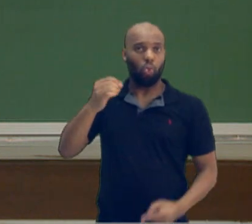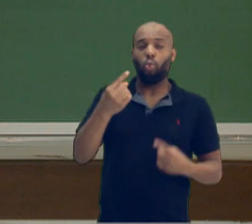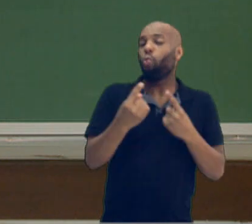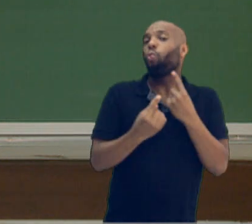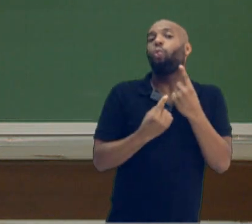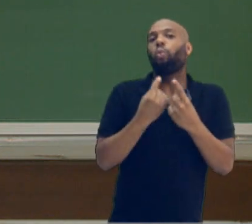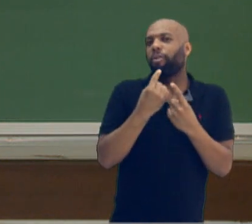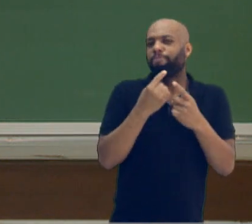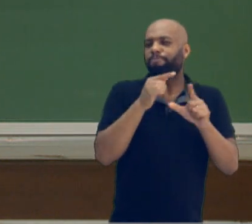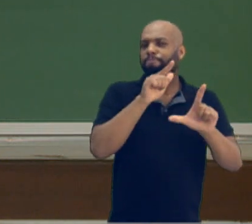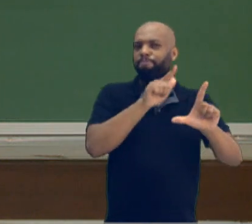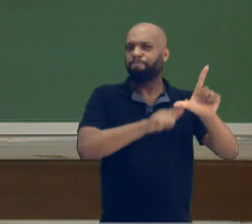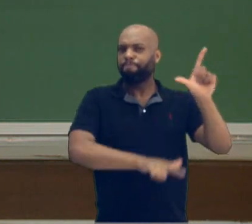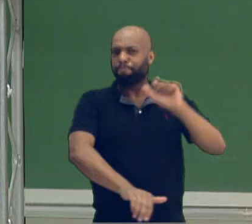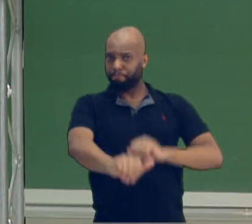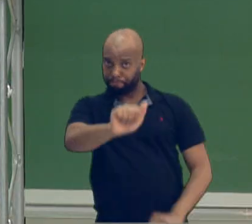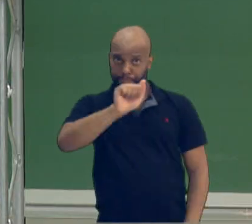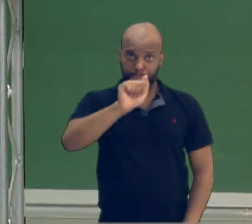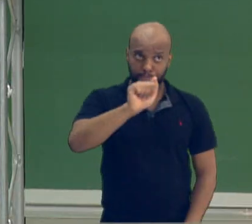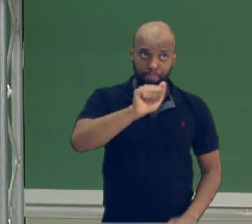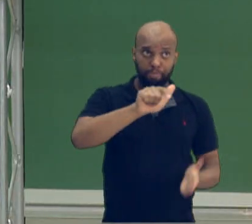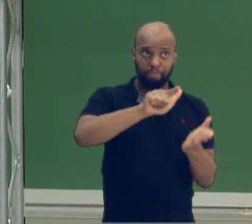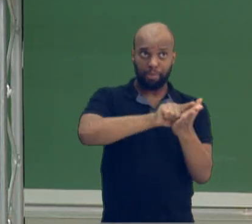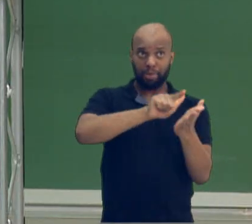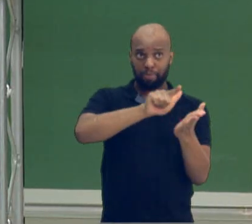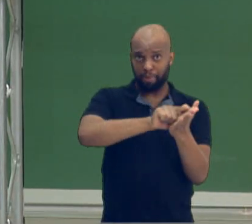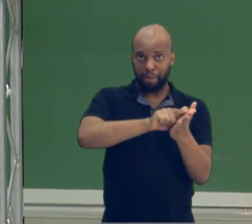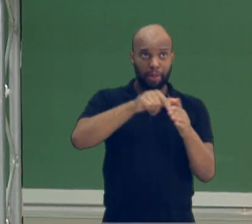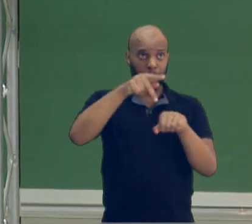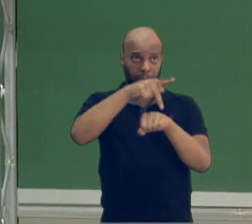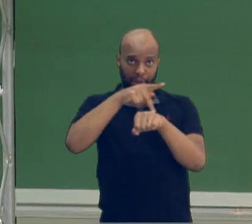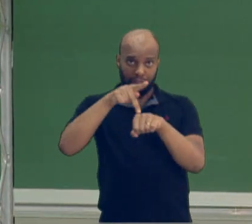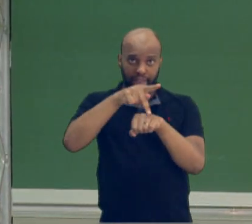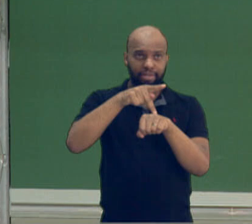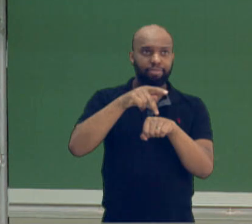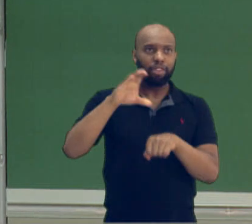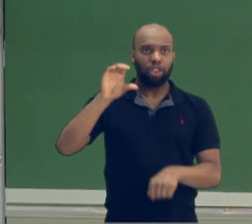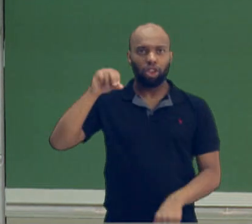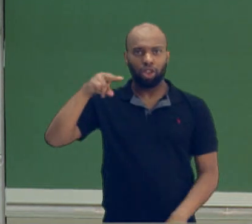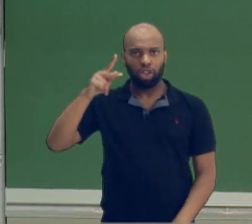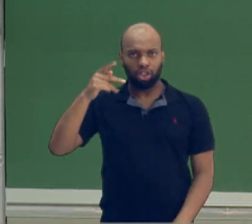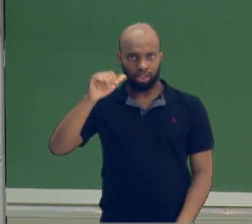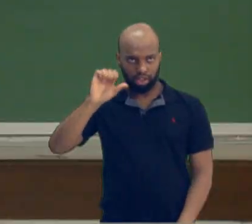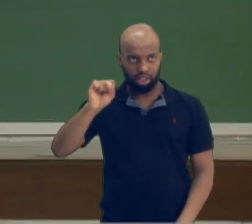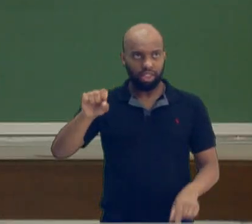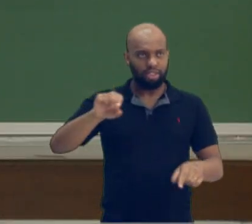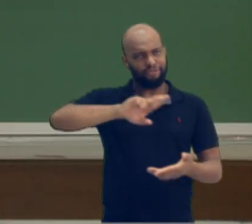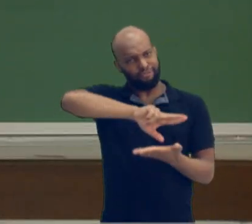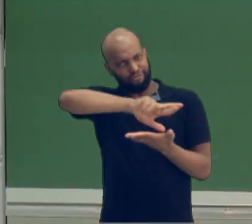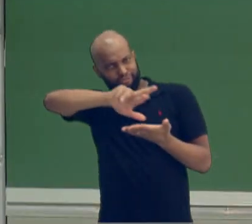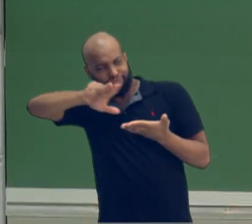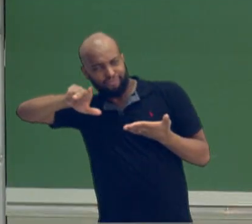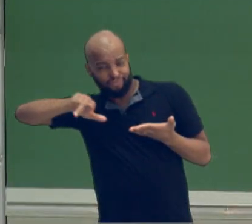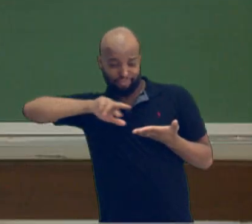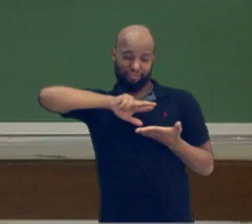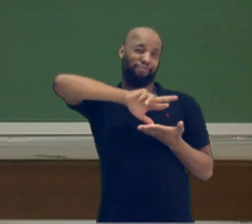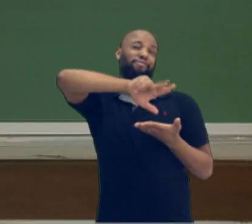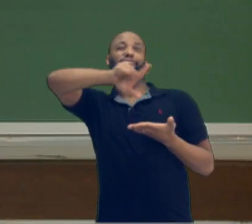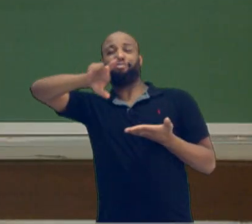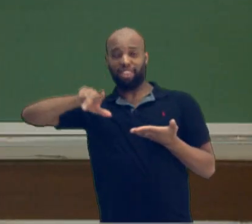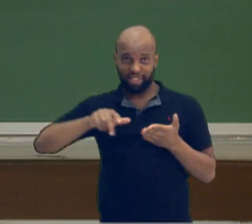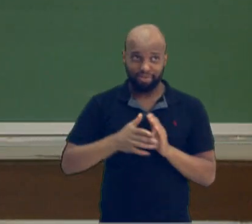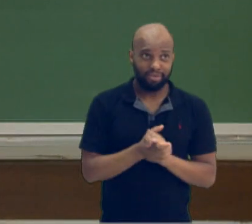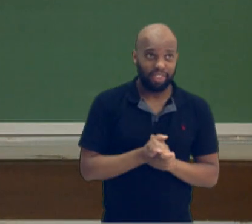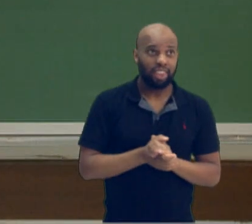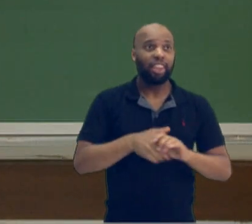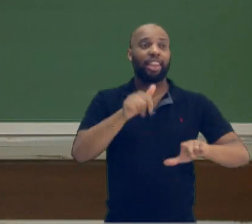é? Letra A, papéis, pedras, conchas, etc, etc,